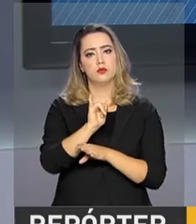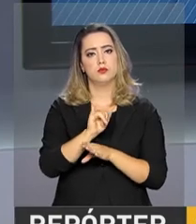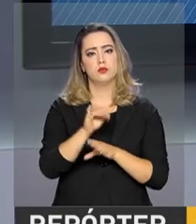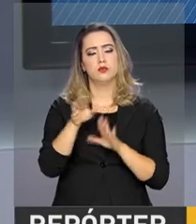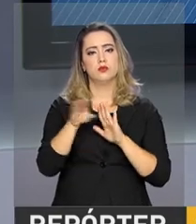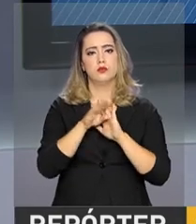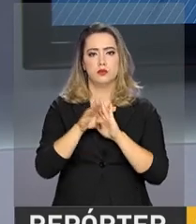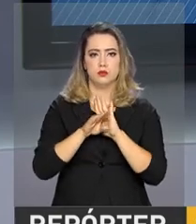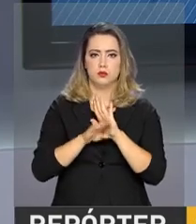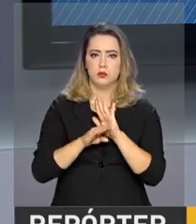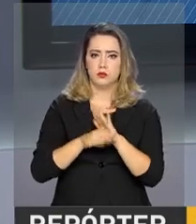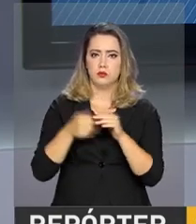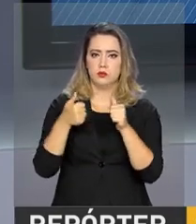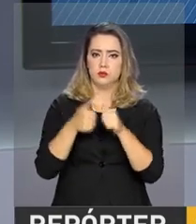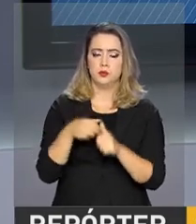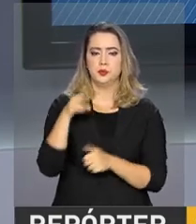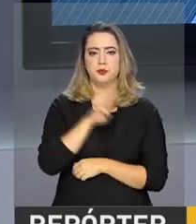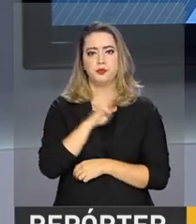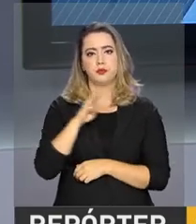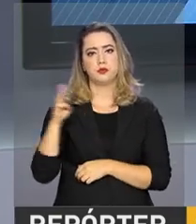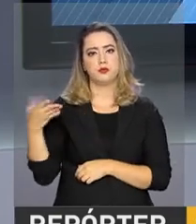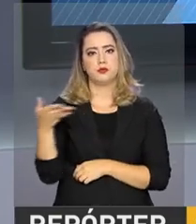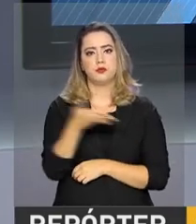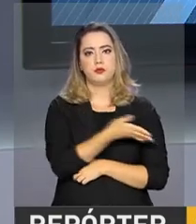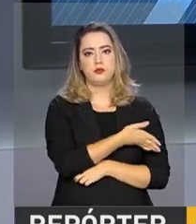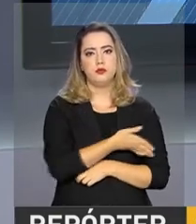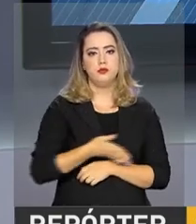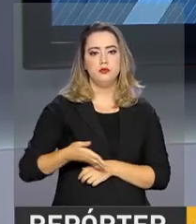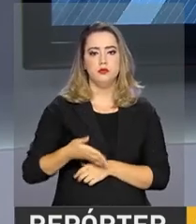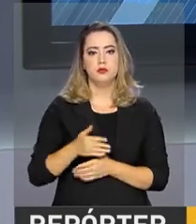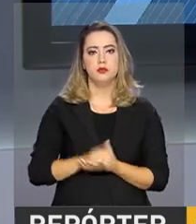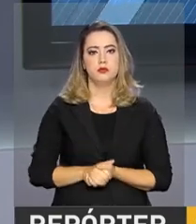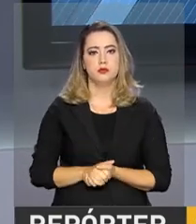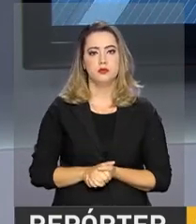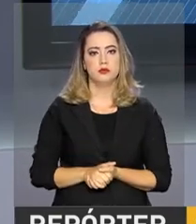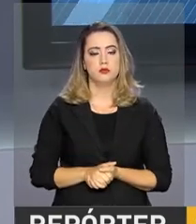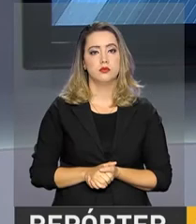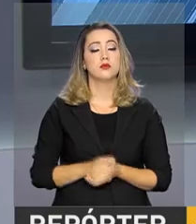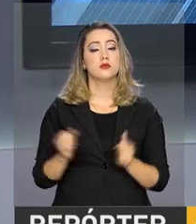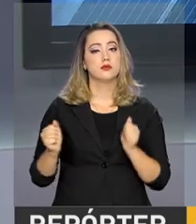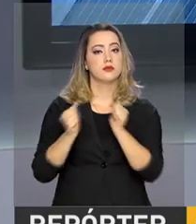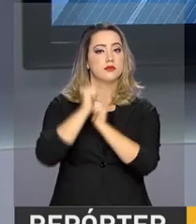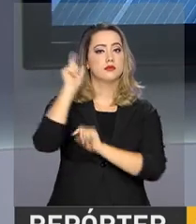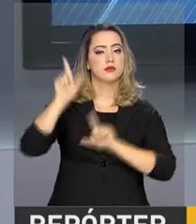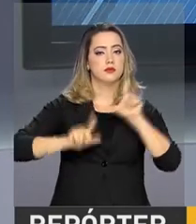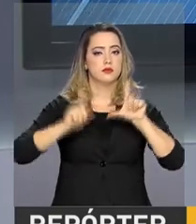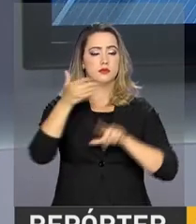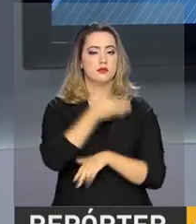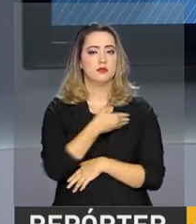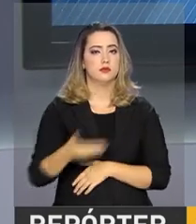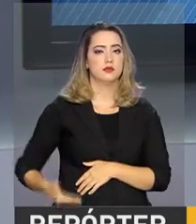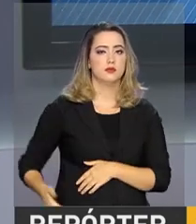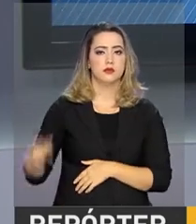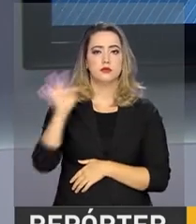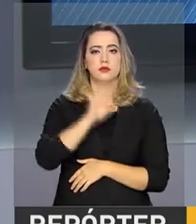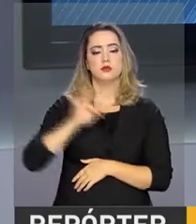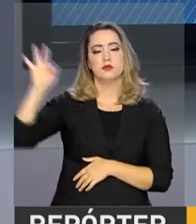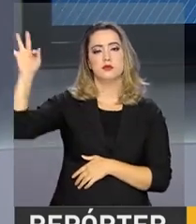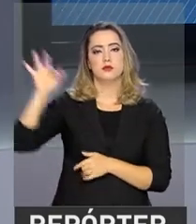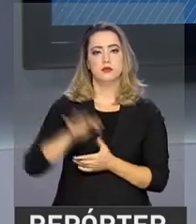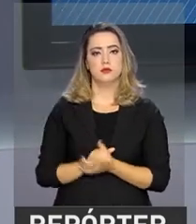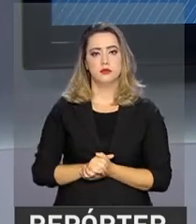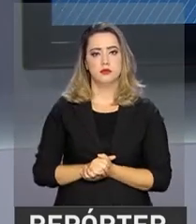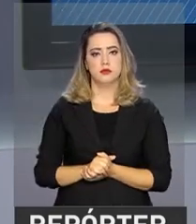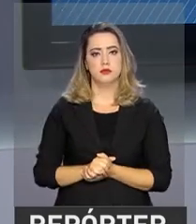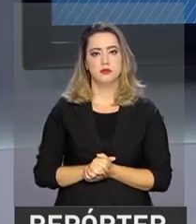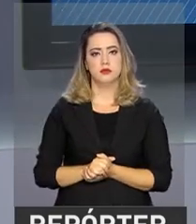no youtube e toda a nossa programação também está na página da nbr na internet continue com a gente aqui na nbr a tv do governo